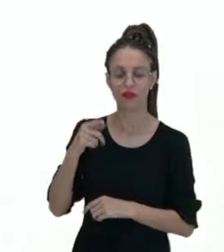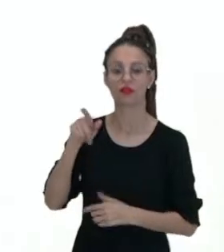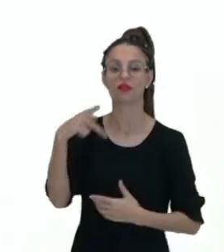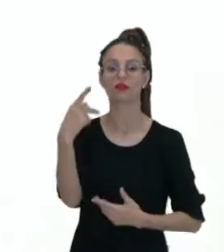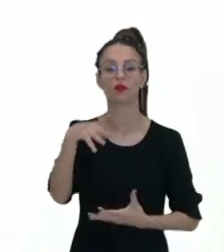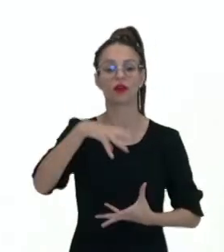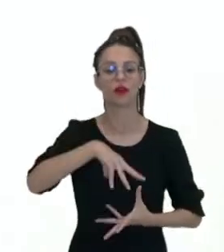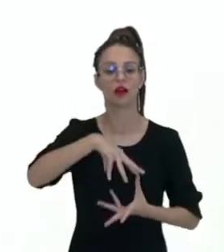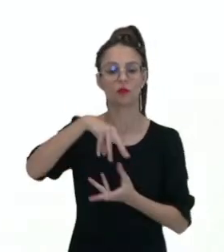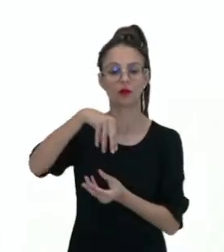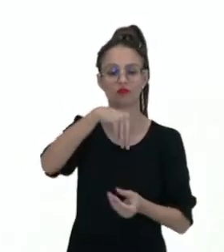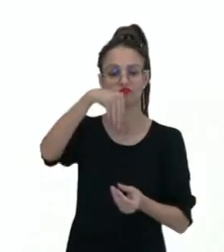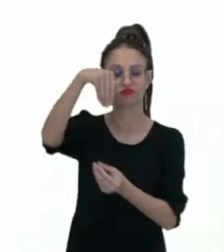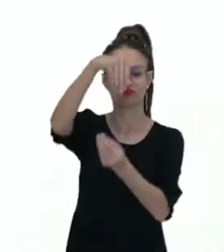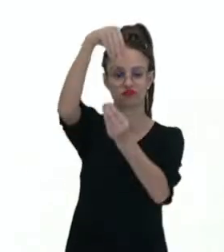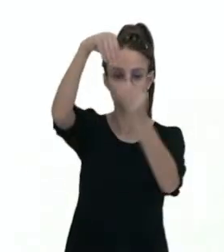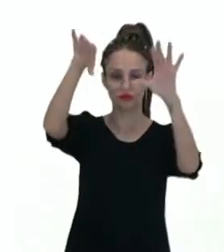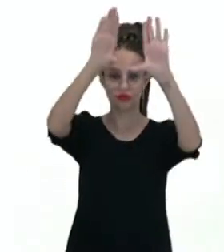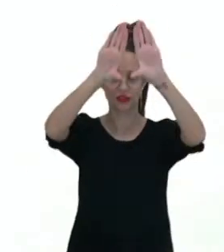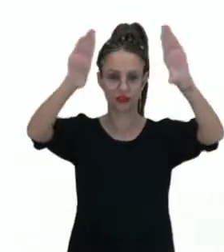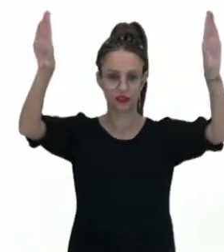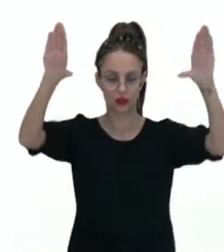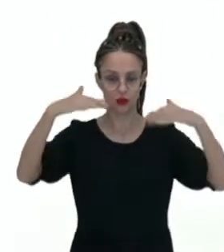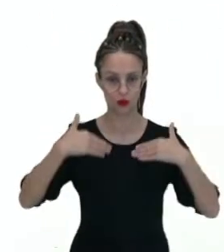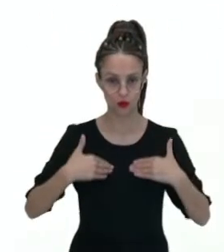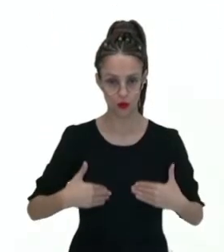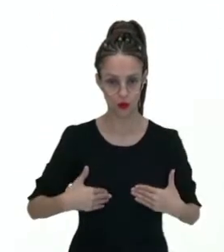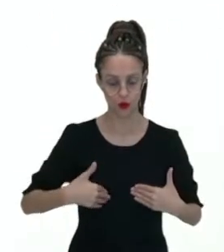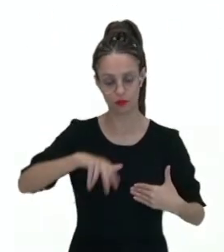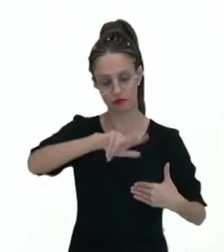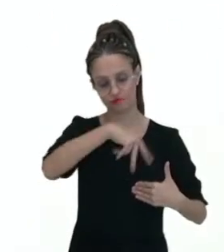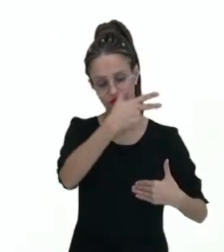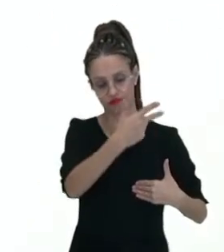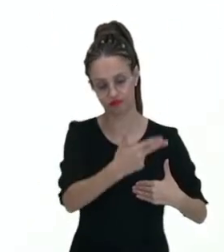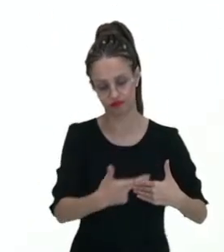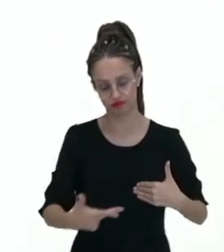alma subiu ao céu, seu corpo desceu ao mar.